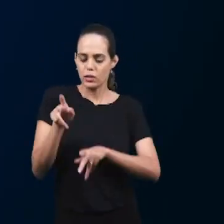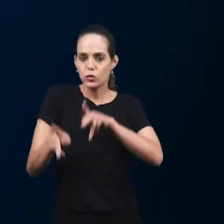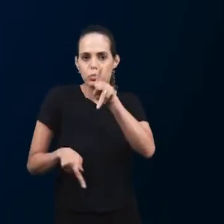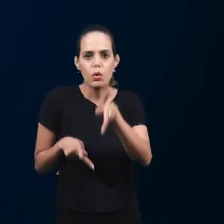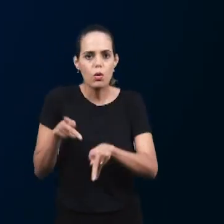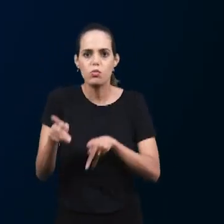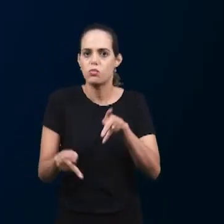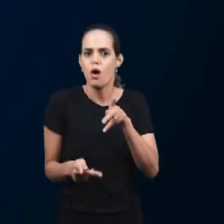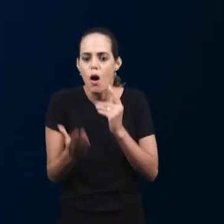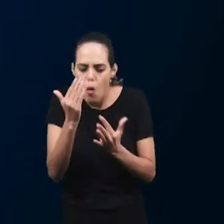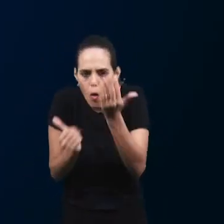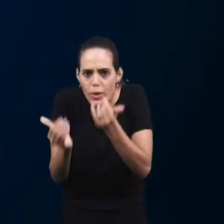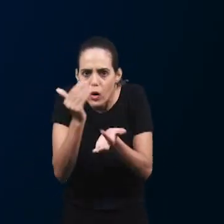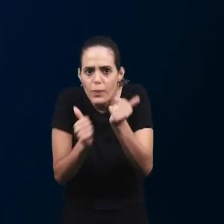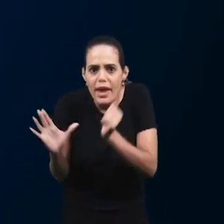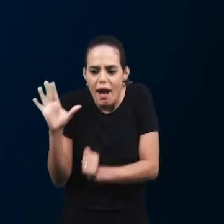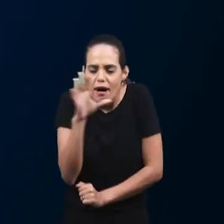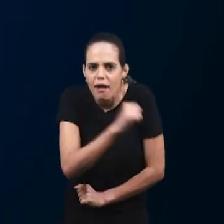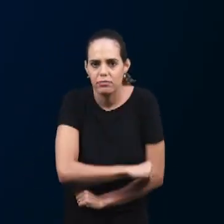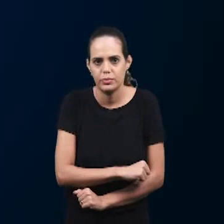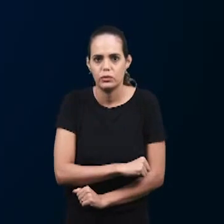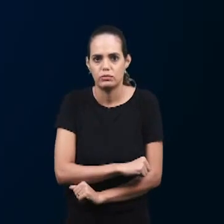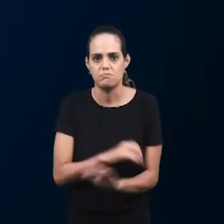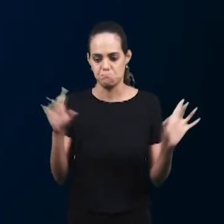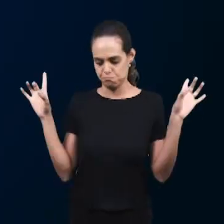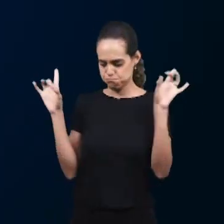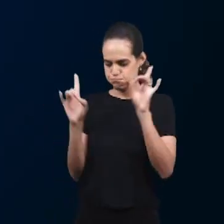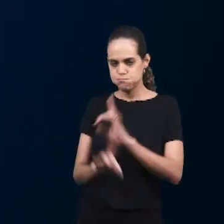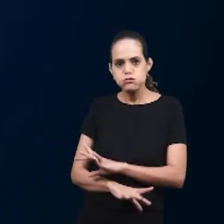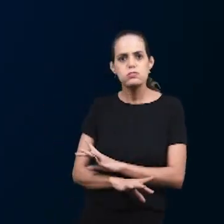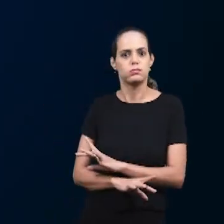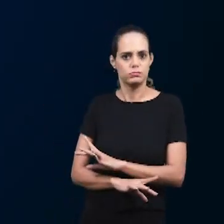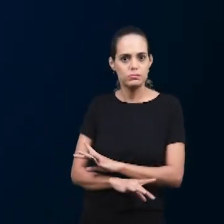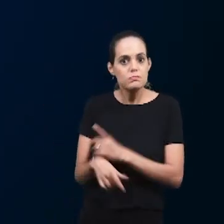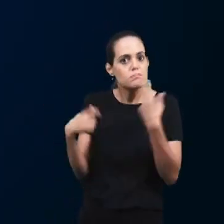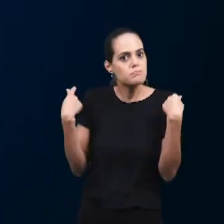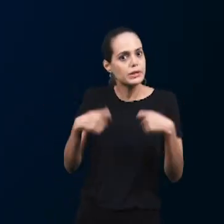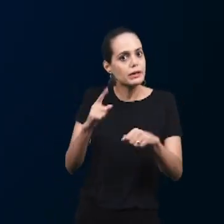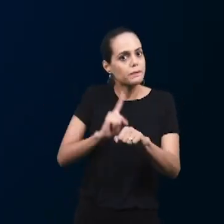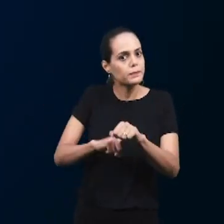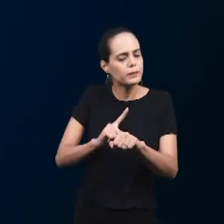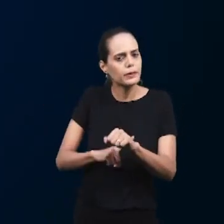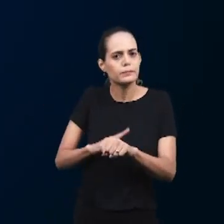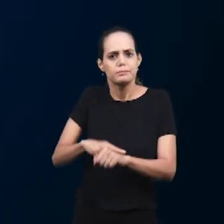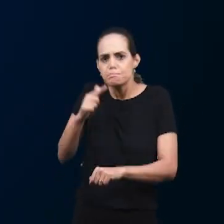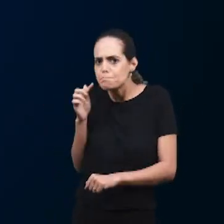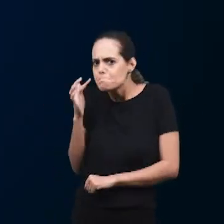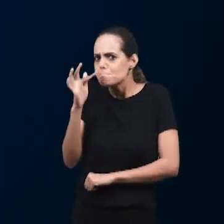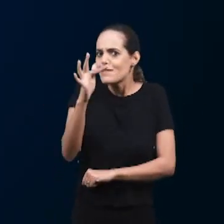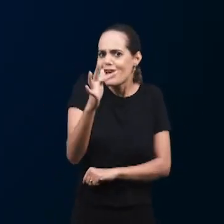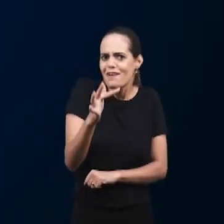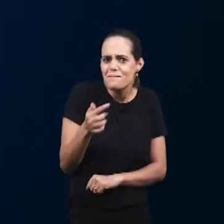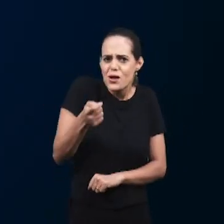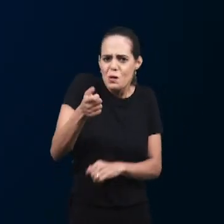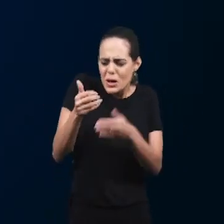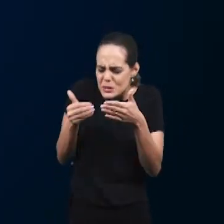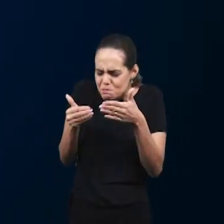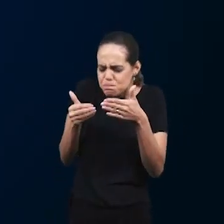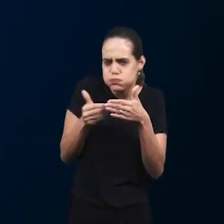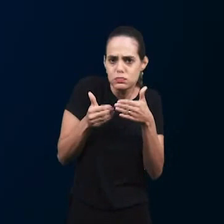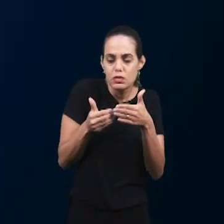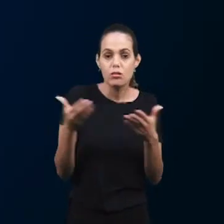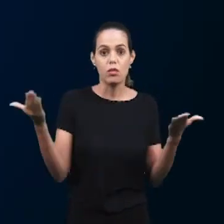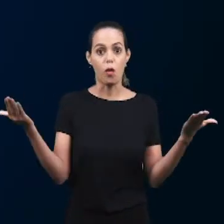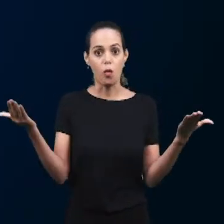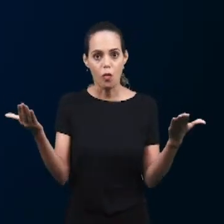preparo do povo. Eles deveriam comer apressadamente e estar preparados, porque aquele era o tempo do breve, o tempo